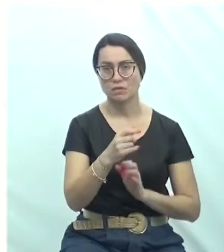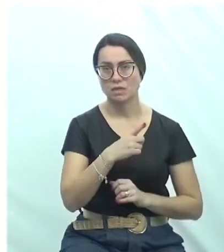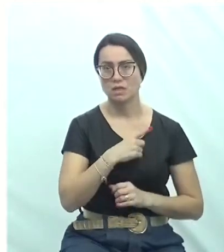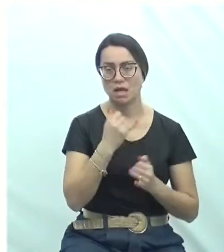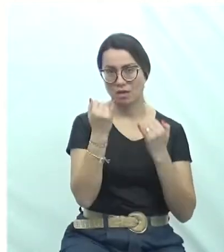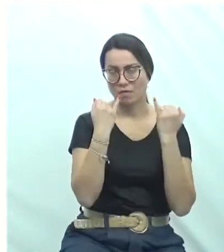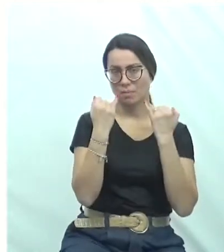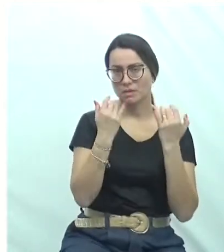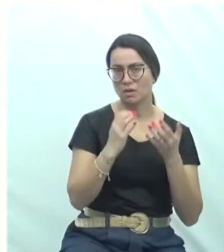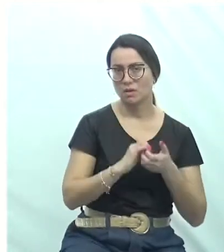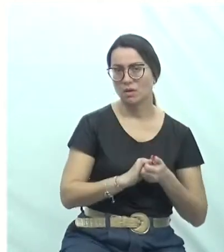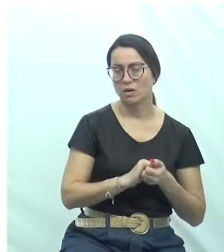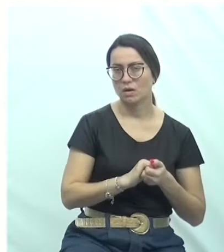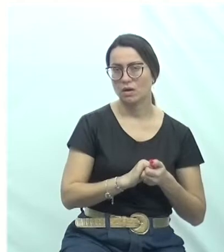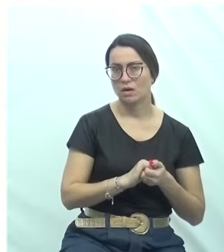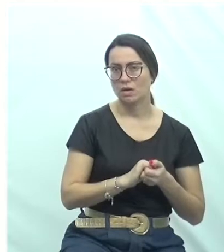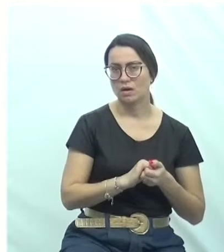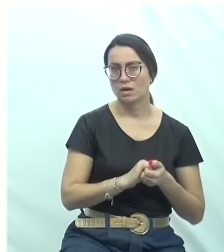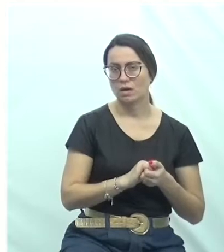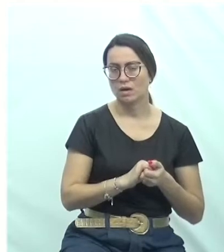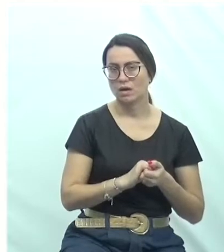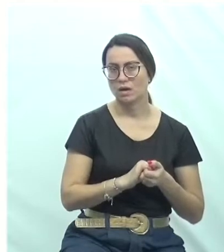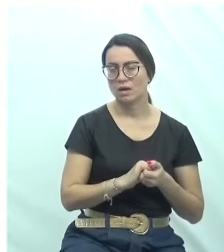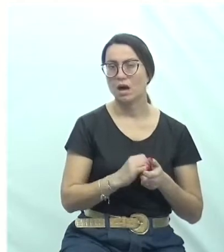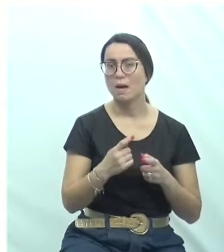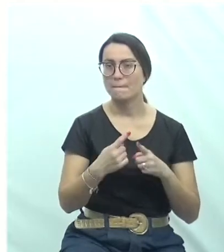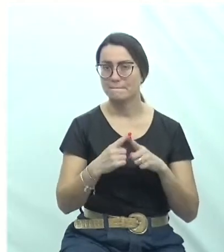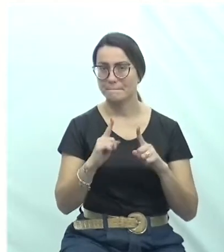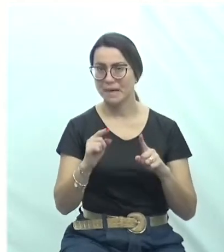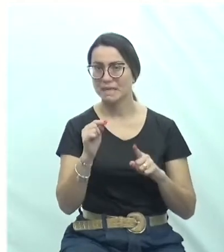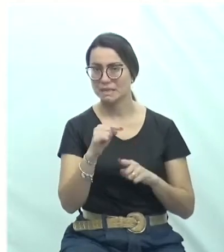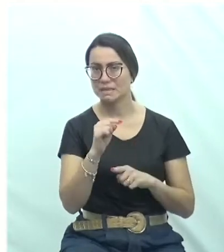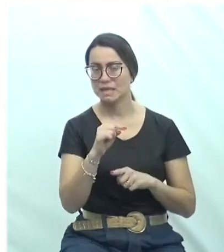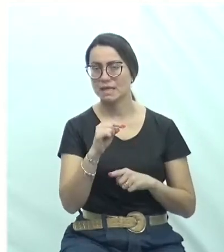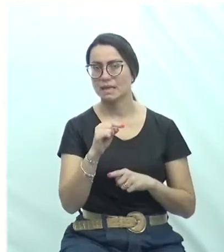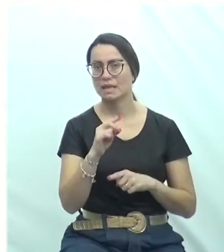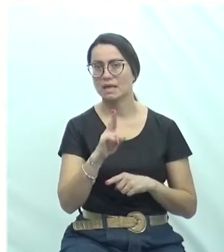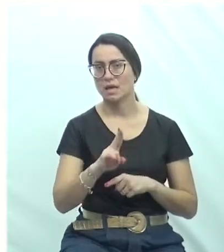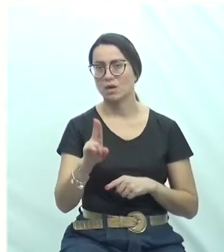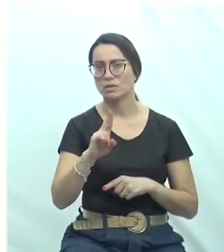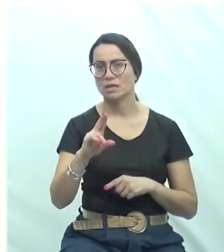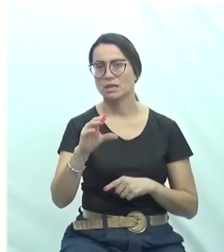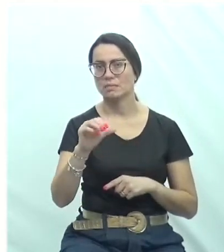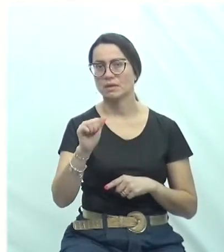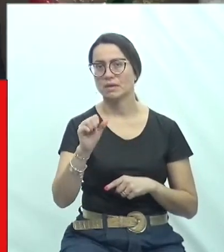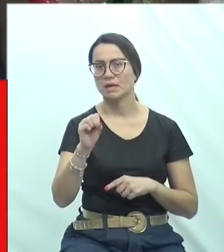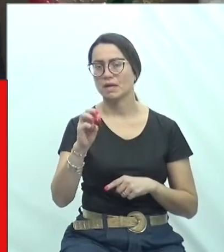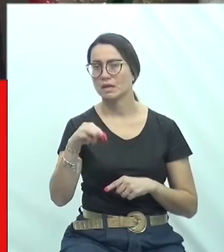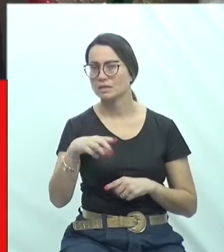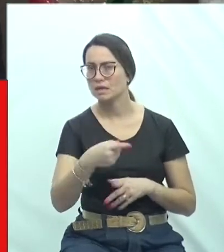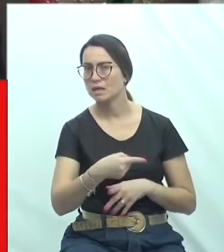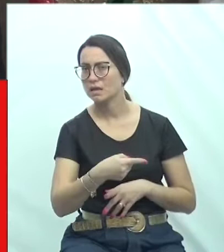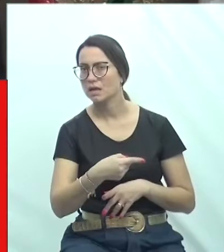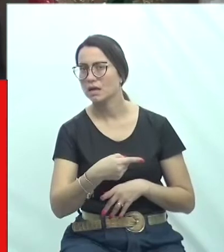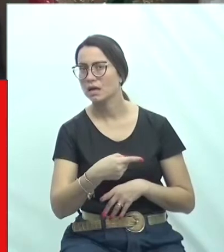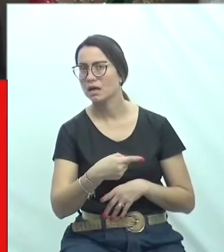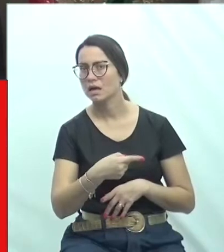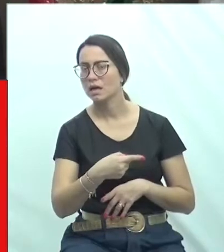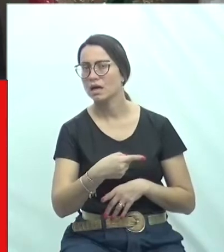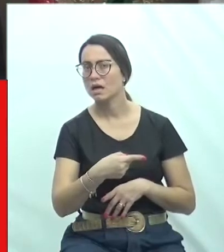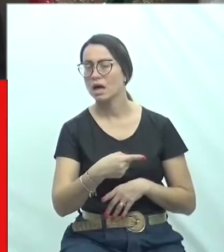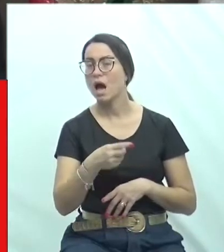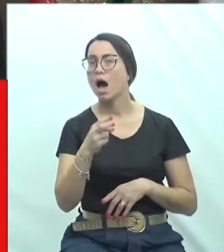Ele é desconhecido. Mas ela é homologada pela Casan? As informações que a gente tem é que essa válvula